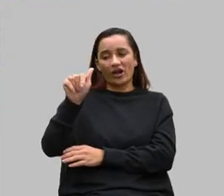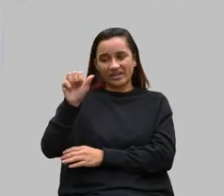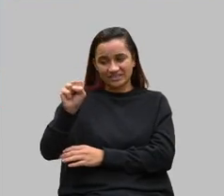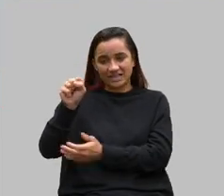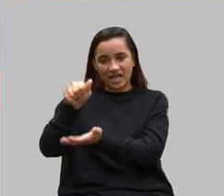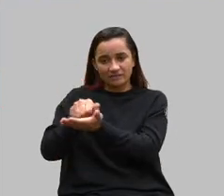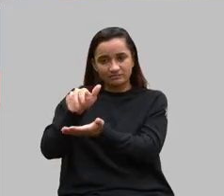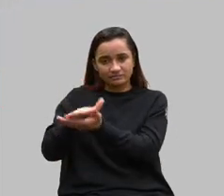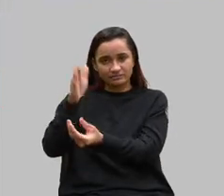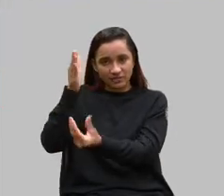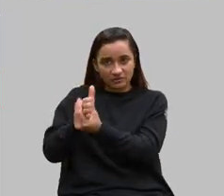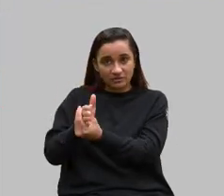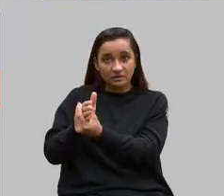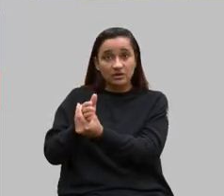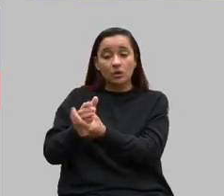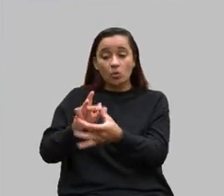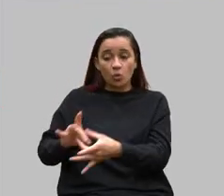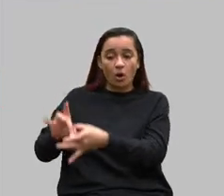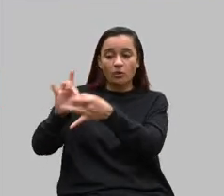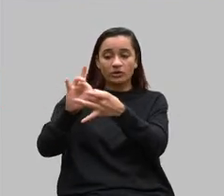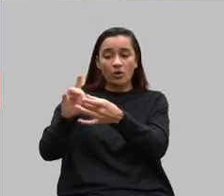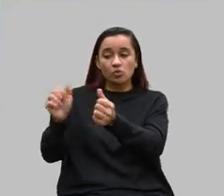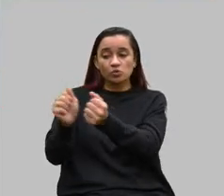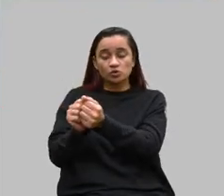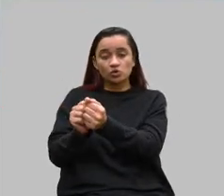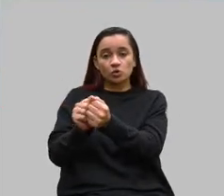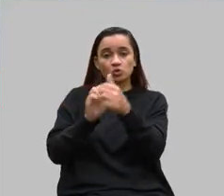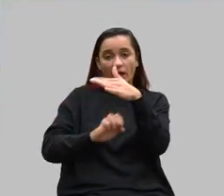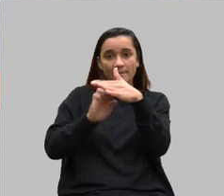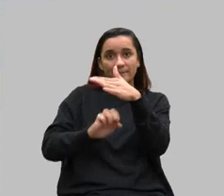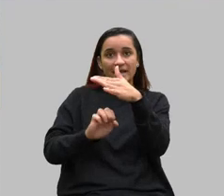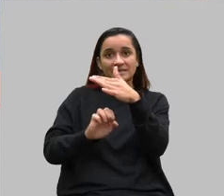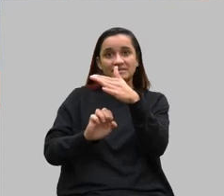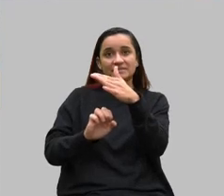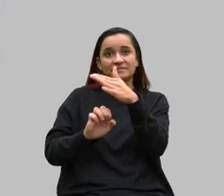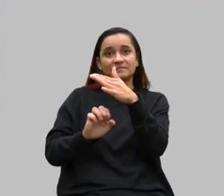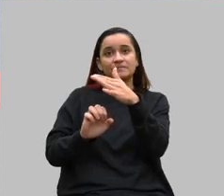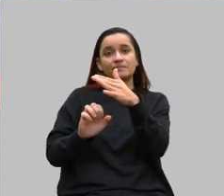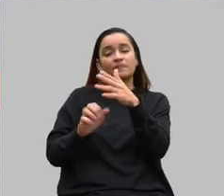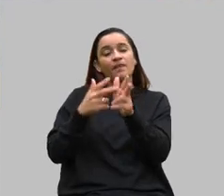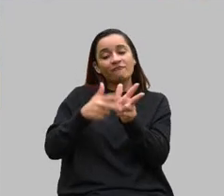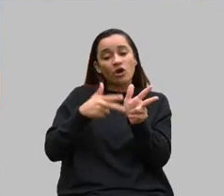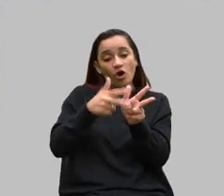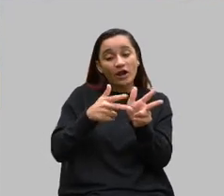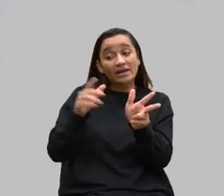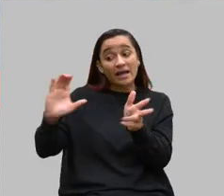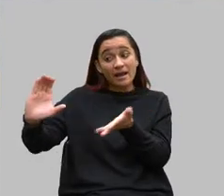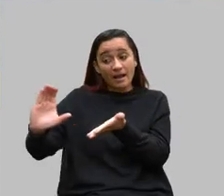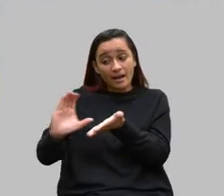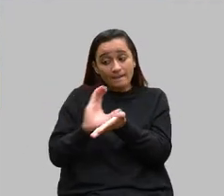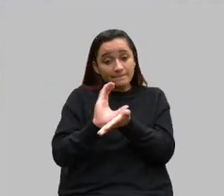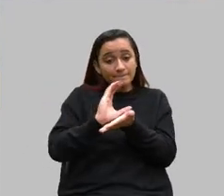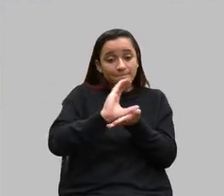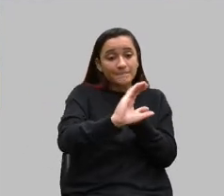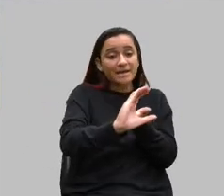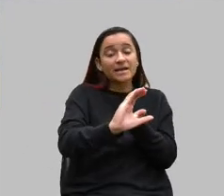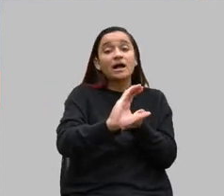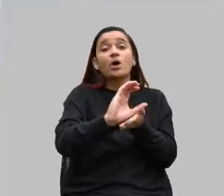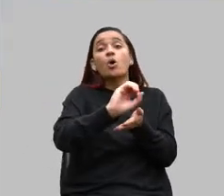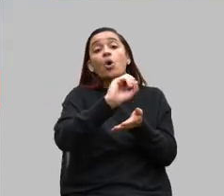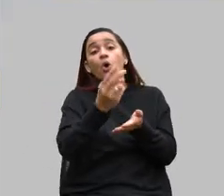oferir com as operadoras ferroviárias sejam aplicados ou reinvestidos em